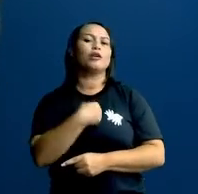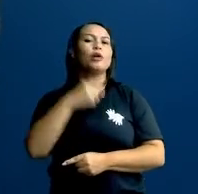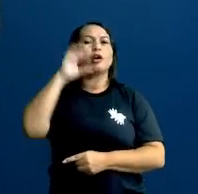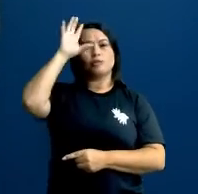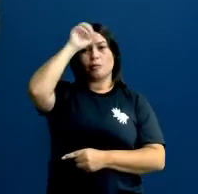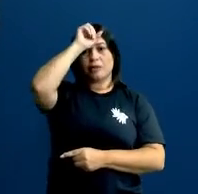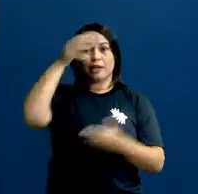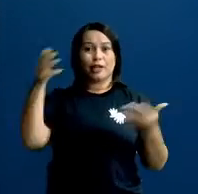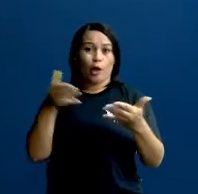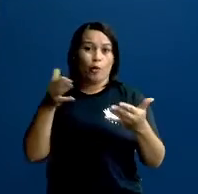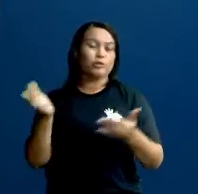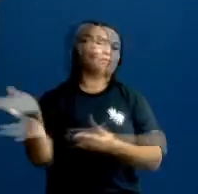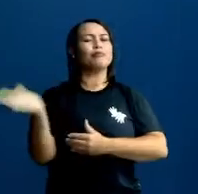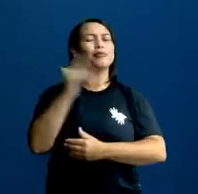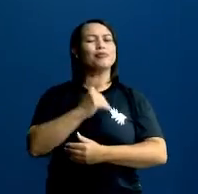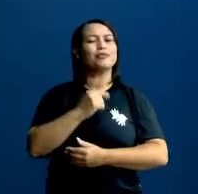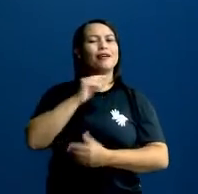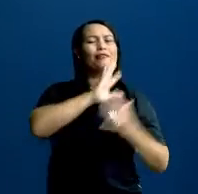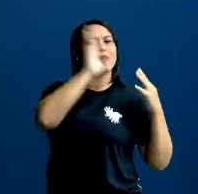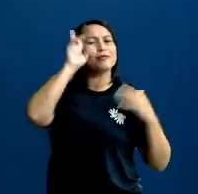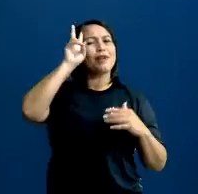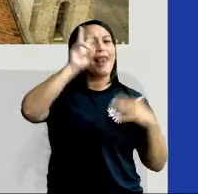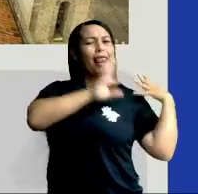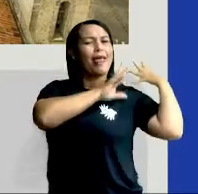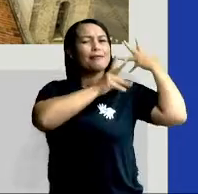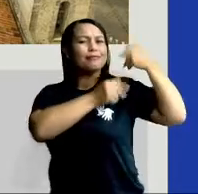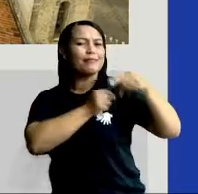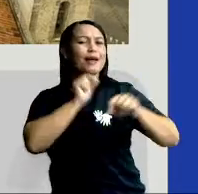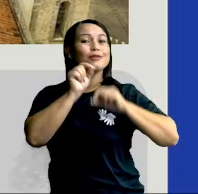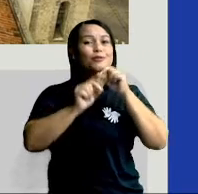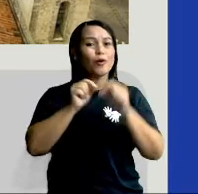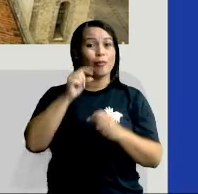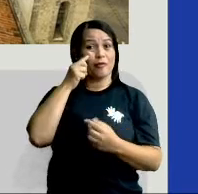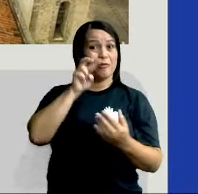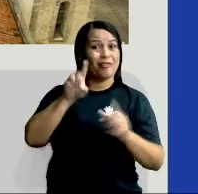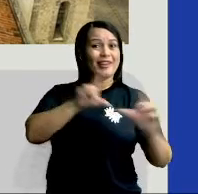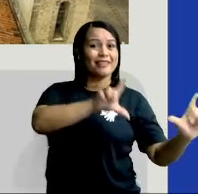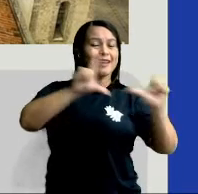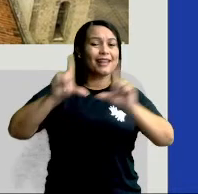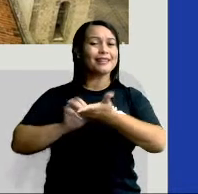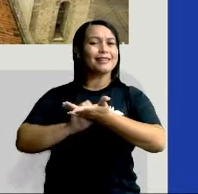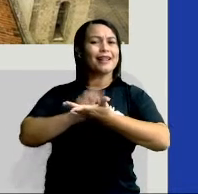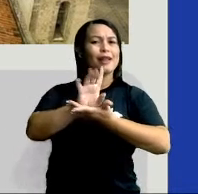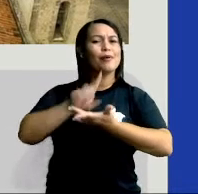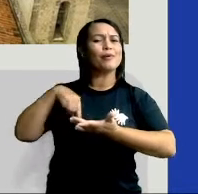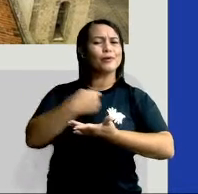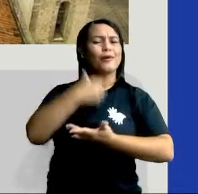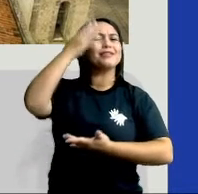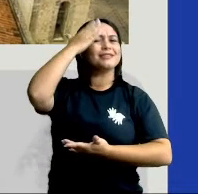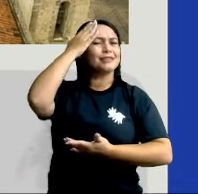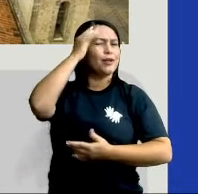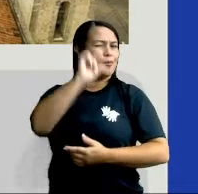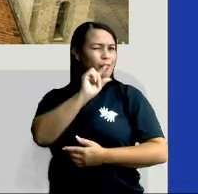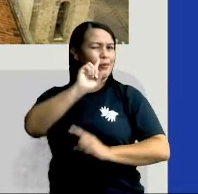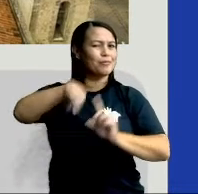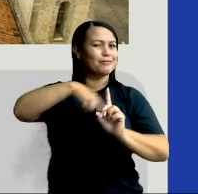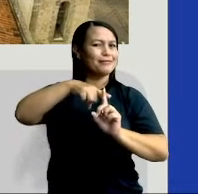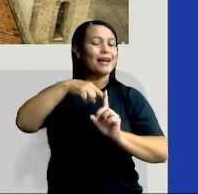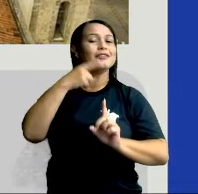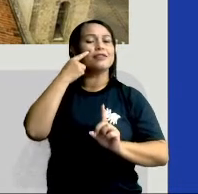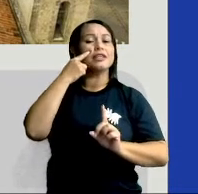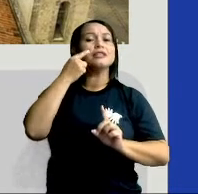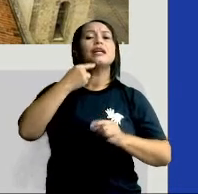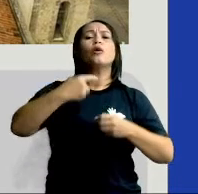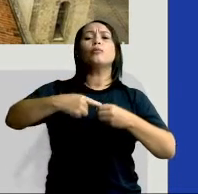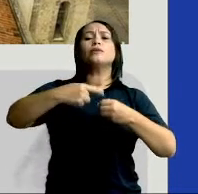vai resolver hoje. Vem comigo. Vamos relembrar um pouco aí, se liga na telinha para a gente poder entender um pouco mais. O